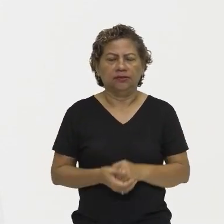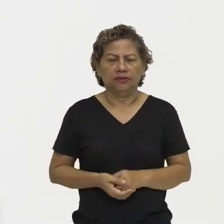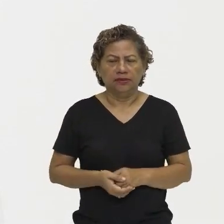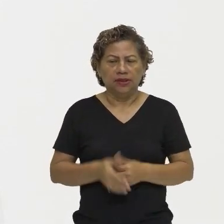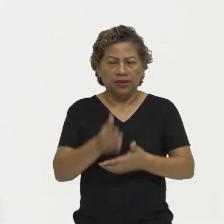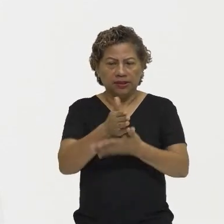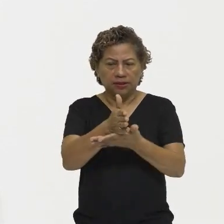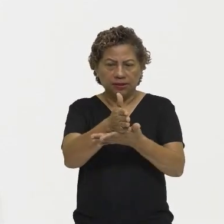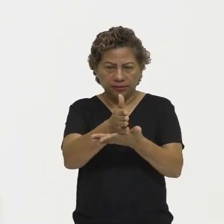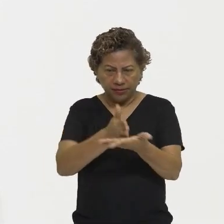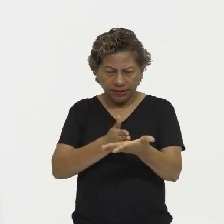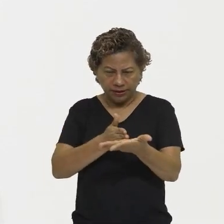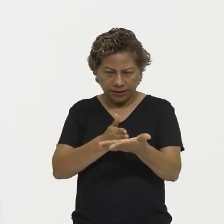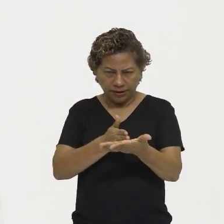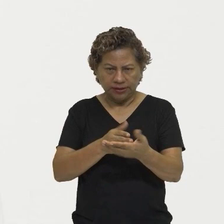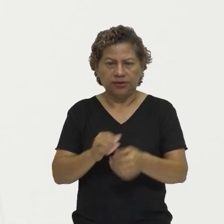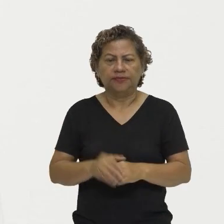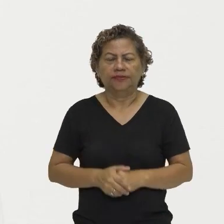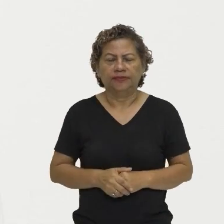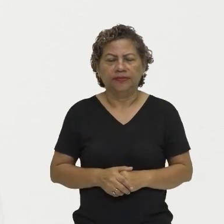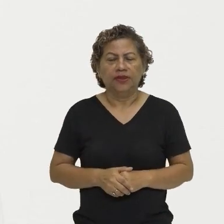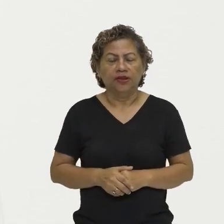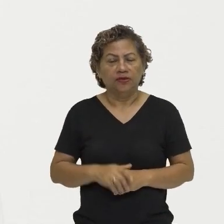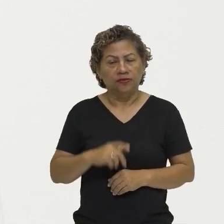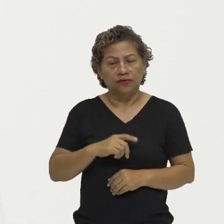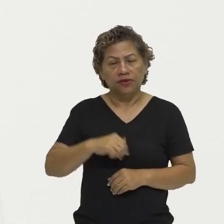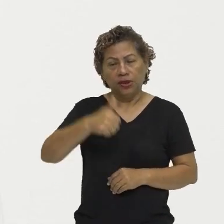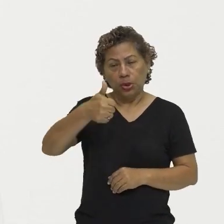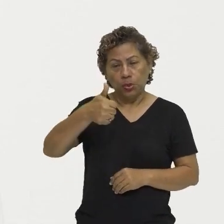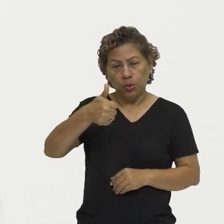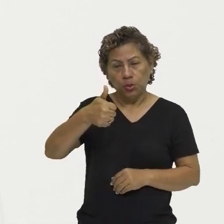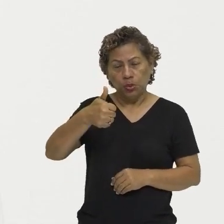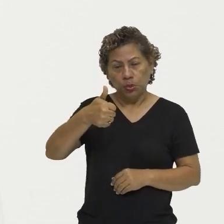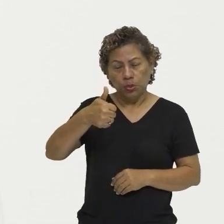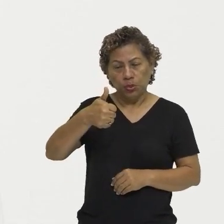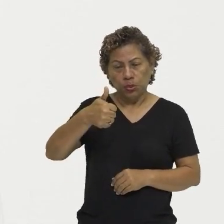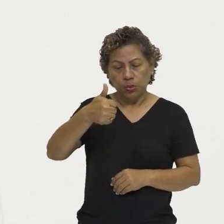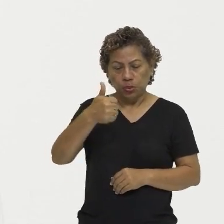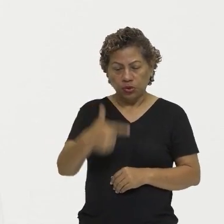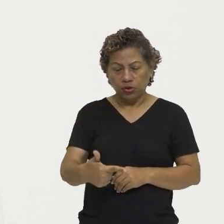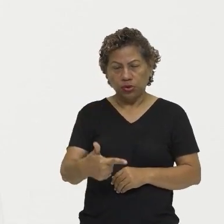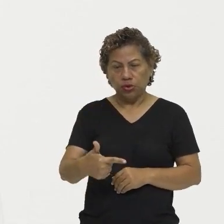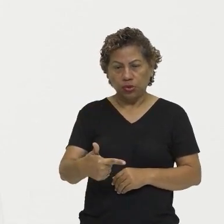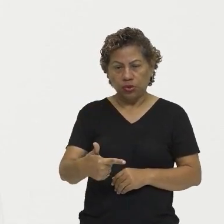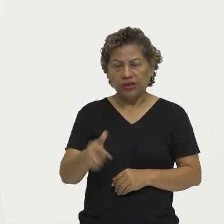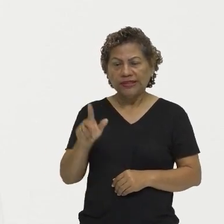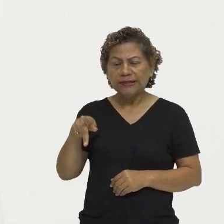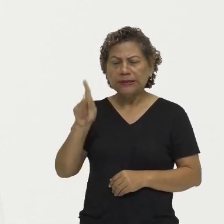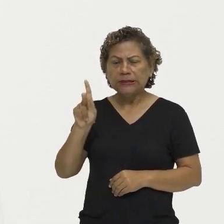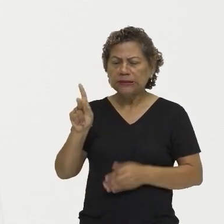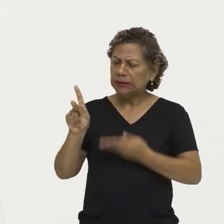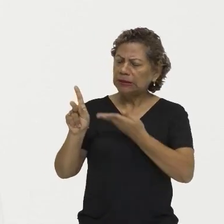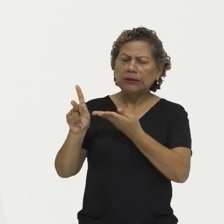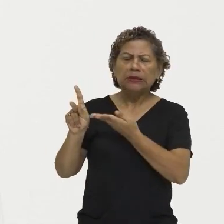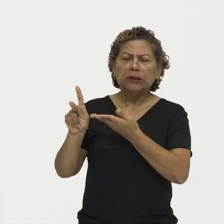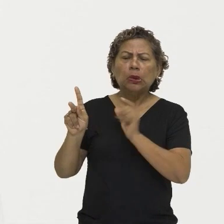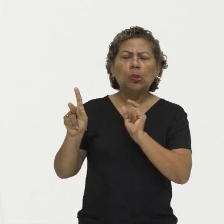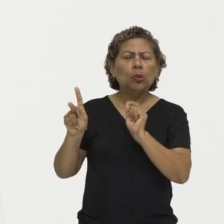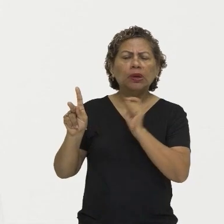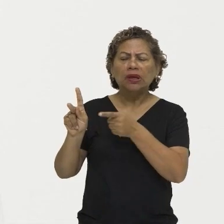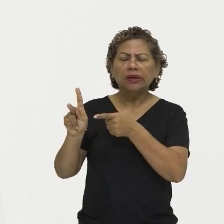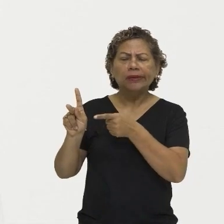metade, 1/2, de uma constante, tá, pessoal? Essa constante K aqui é uma constante